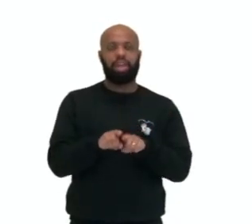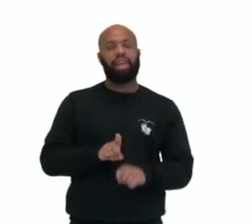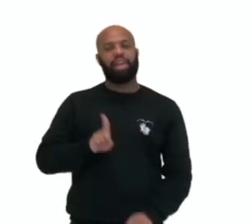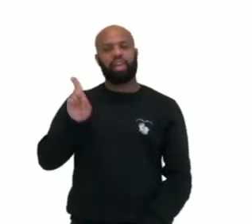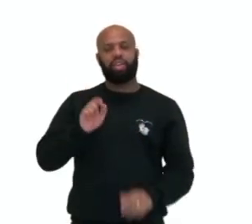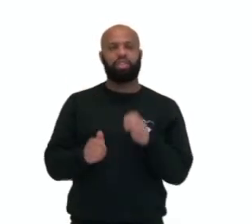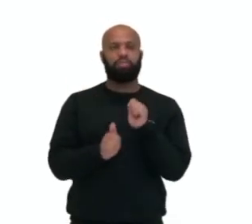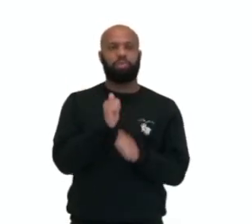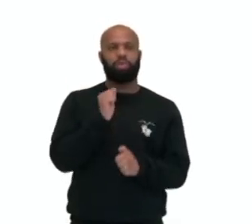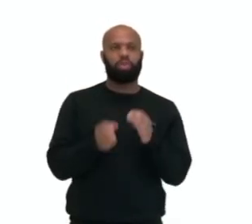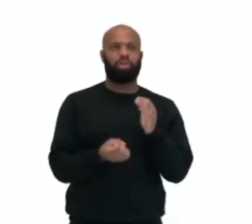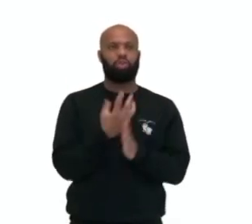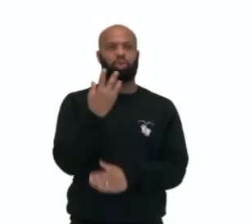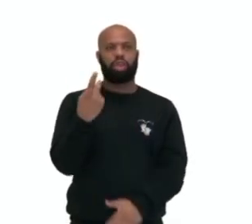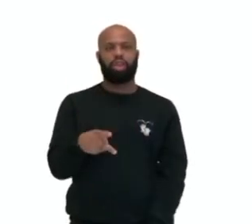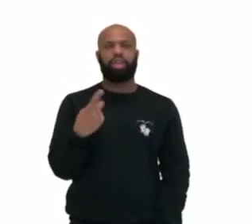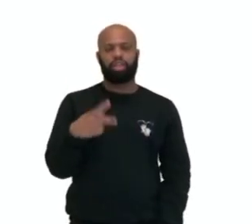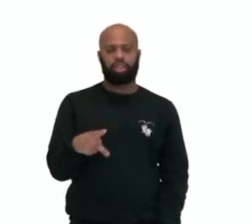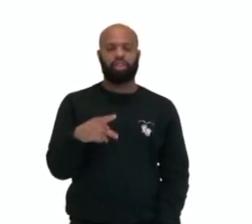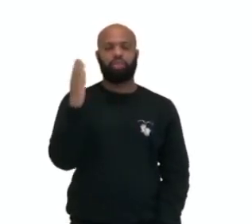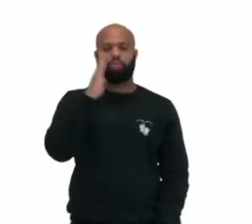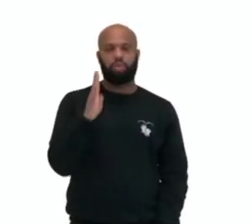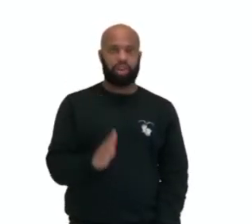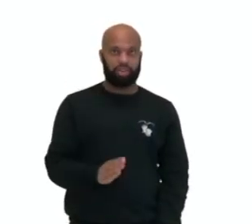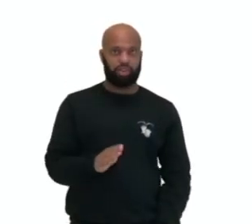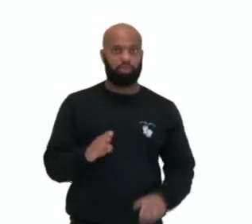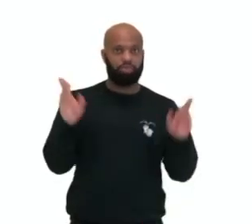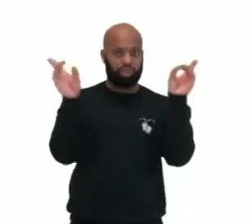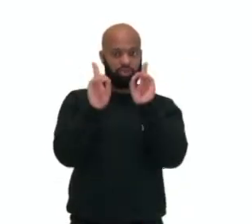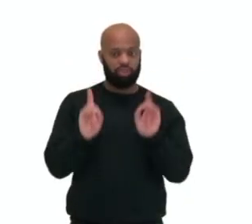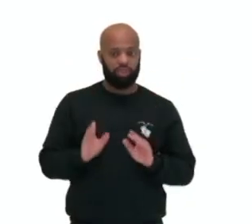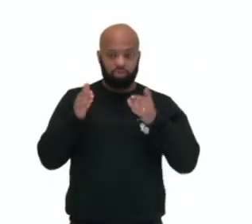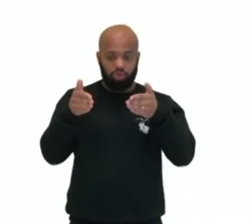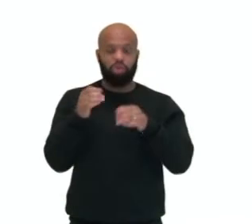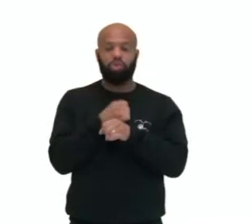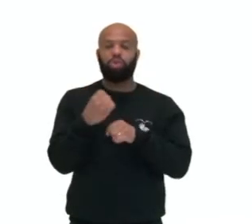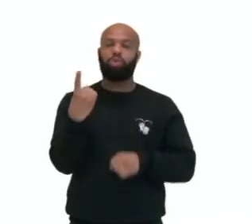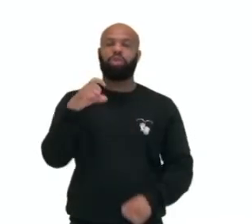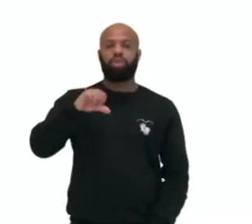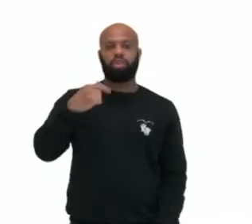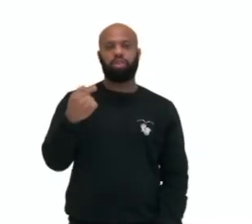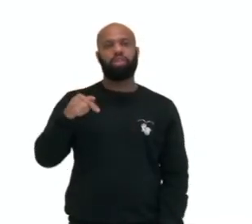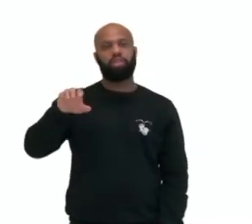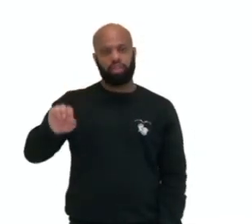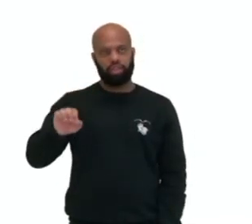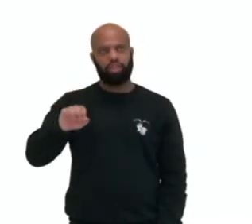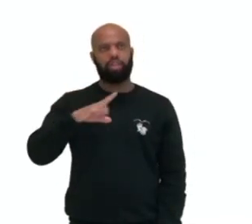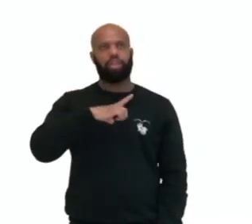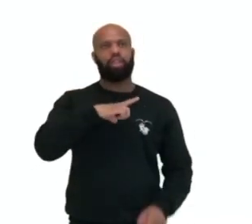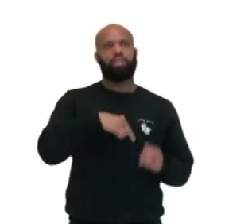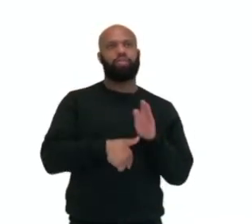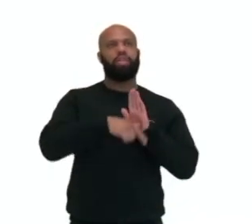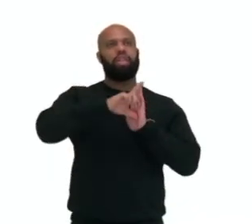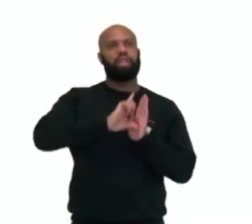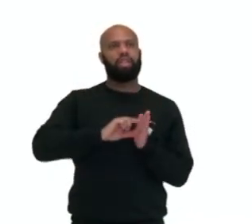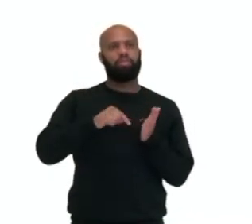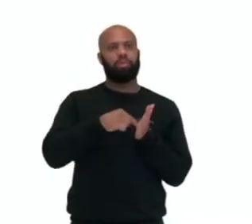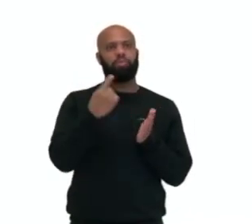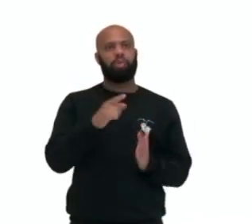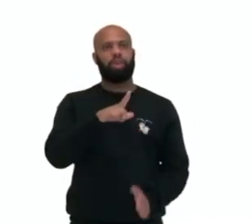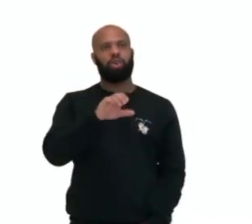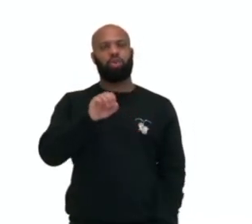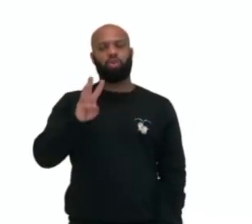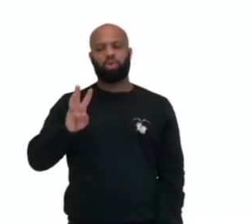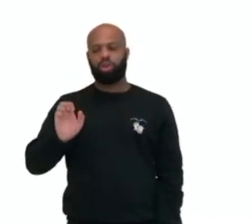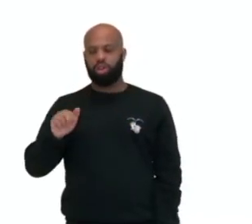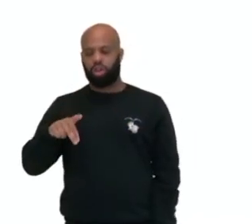na década de 1970. A modalidade teve um antecessor nos Jogos Paralímpicos, o lawn bowls, uma espécie